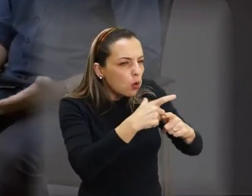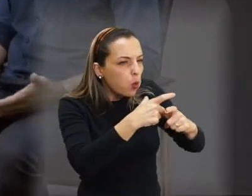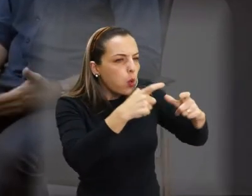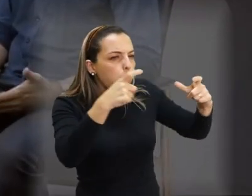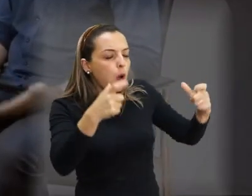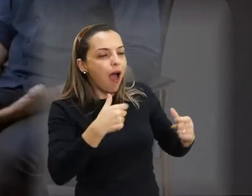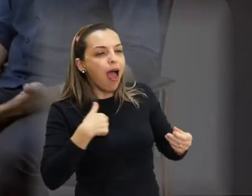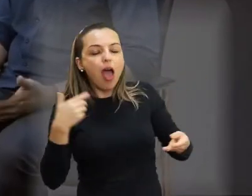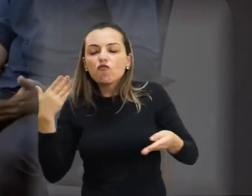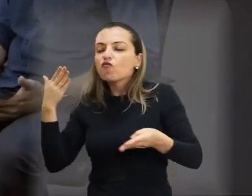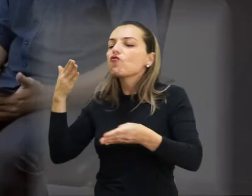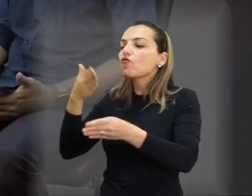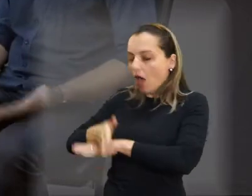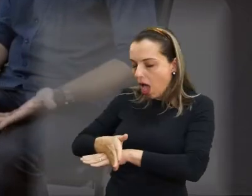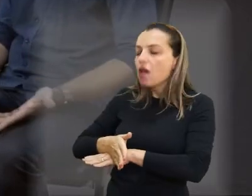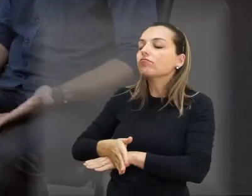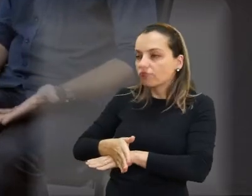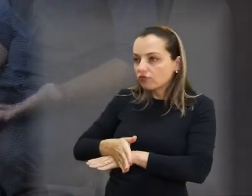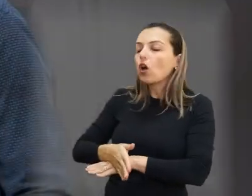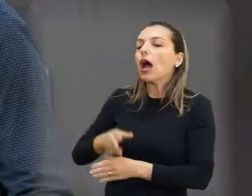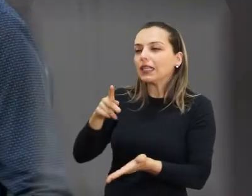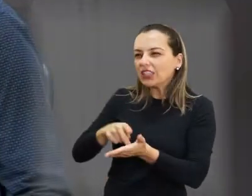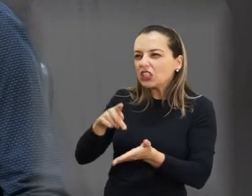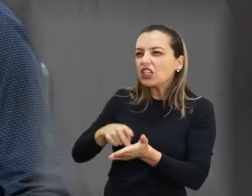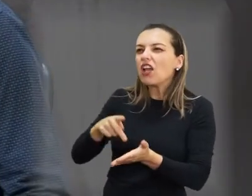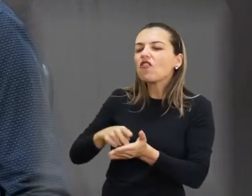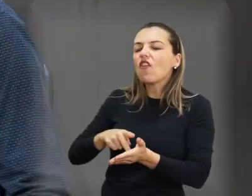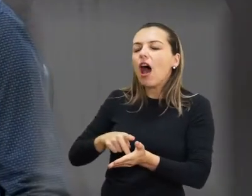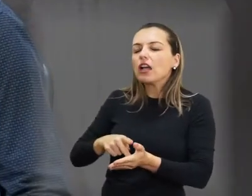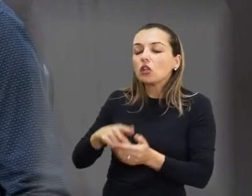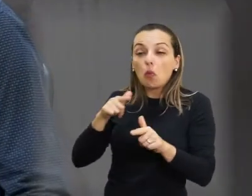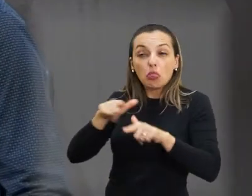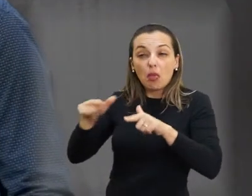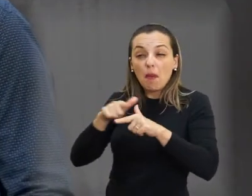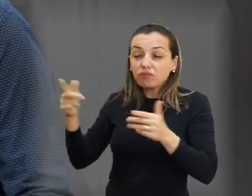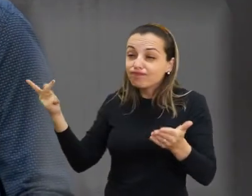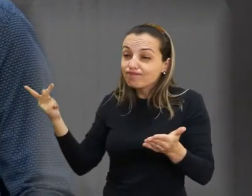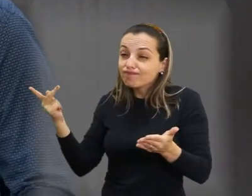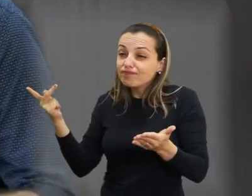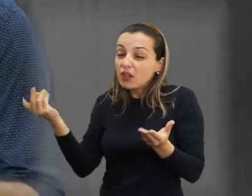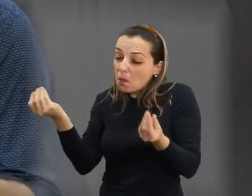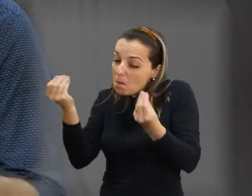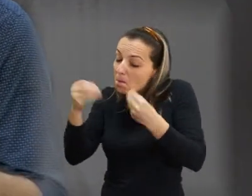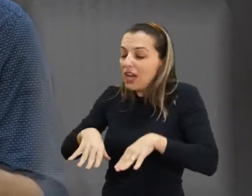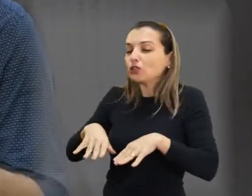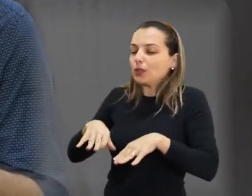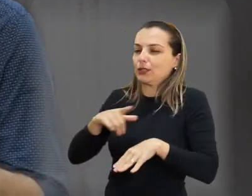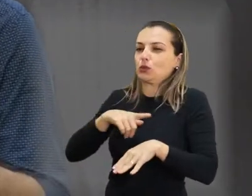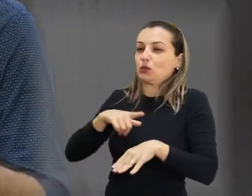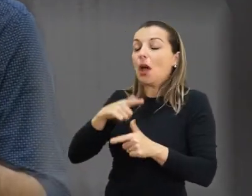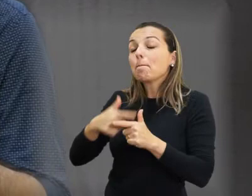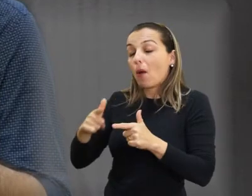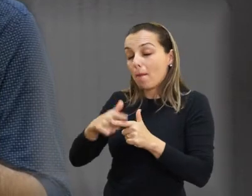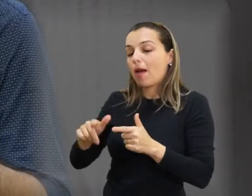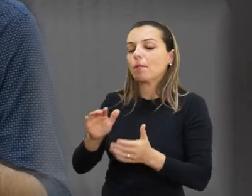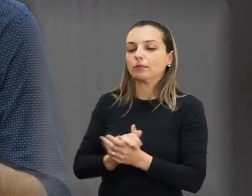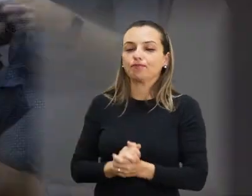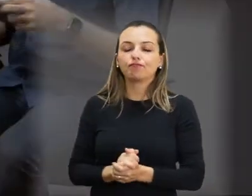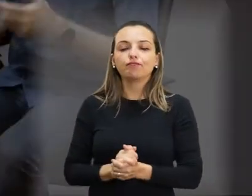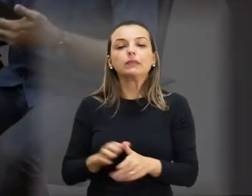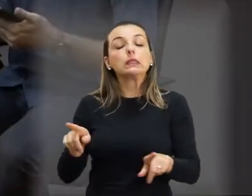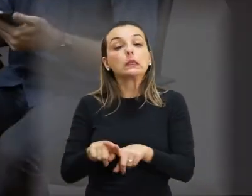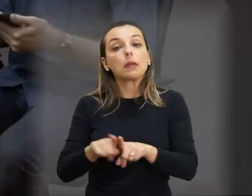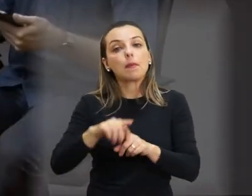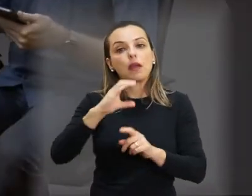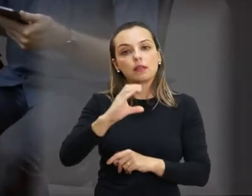gente foi lá assim, de surpresa para ver como estava e realmente não estava acontecendo da forma com que deveria, né? Bastante problema lá. Uma outra também foi no